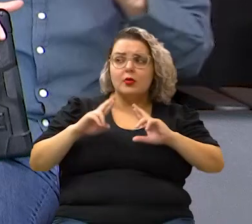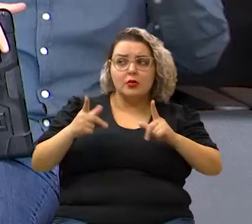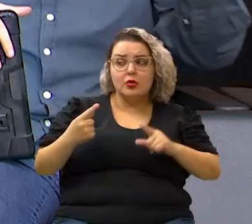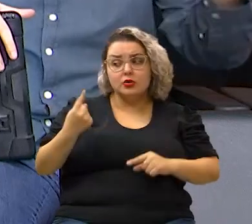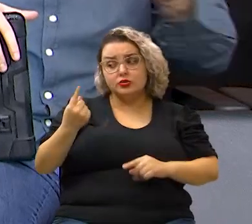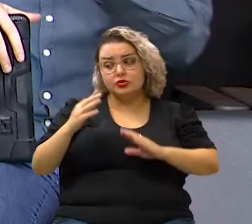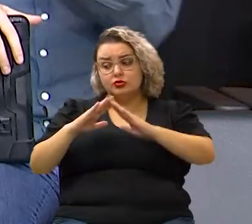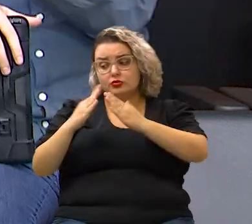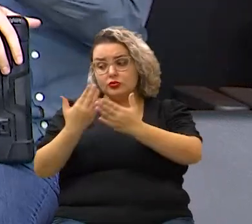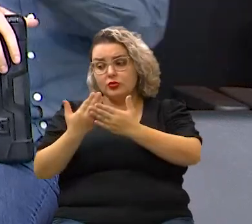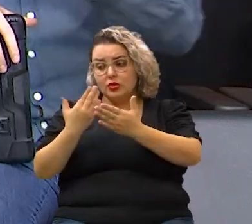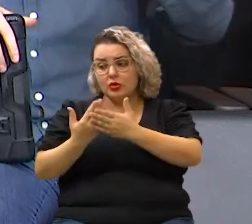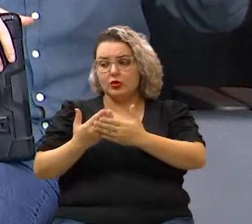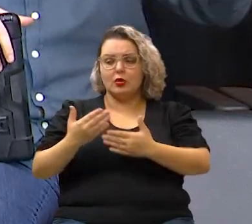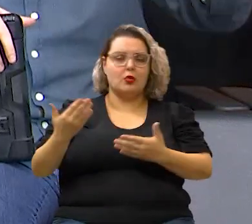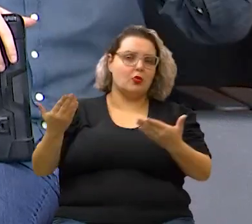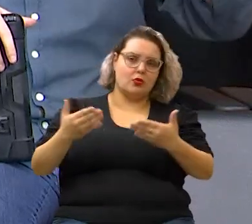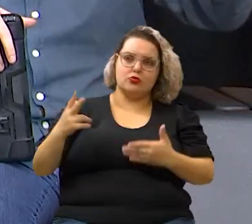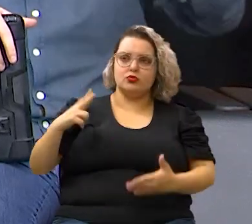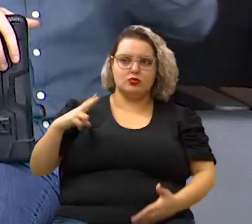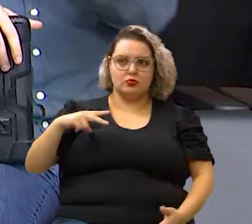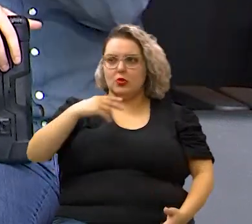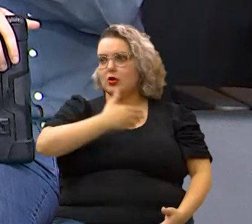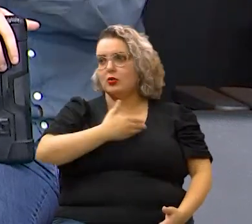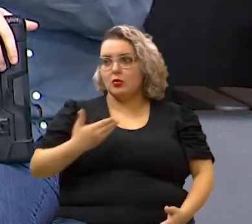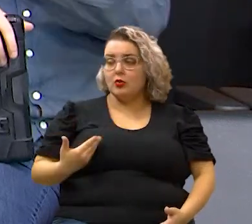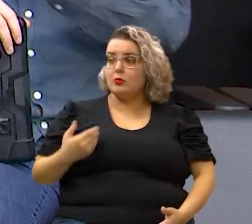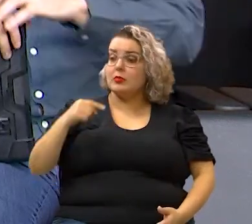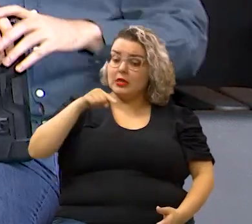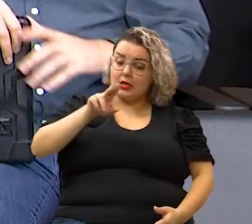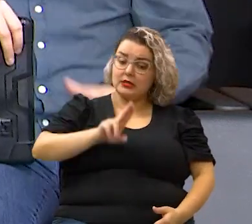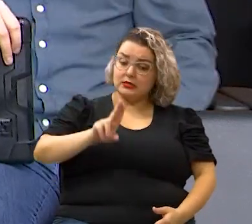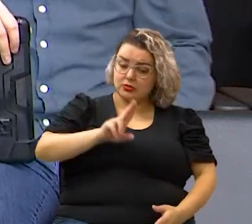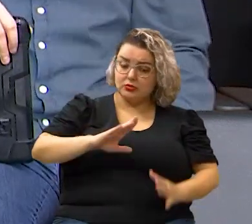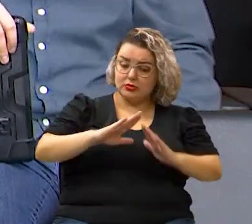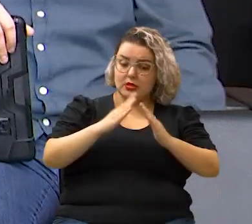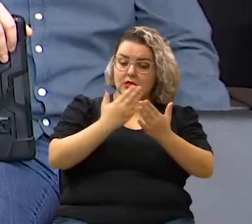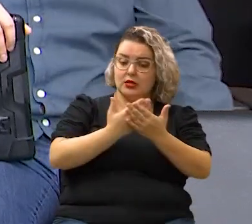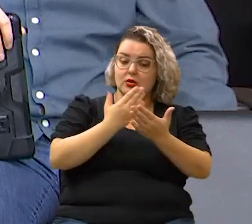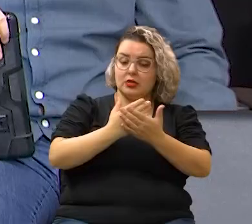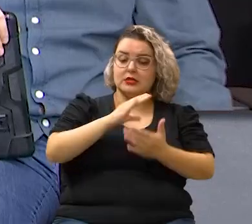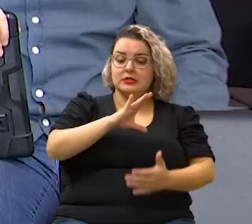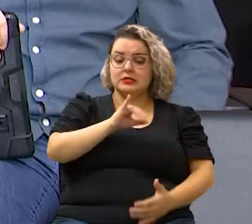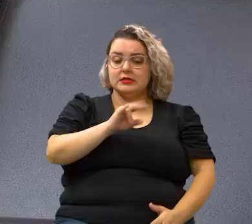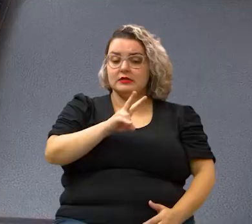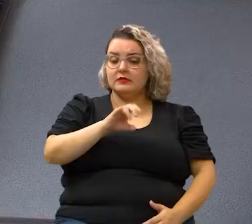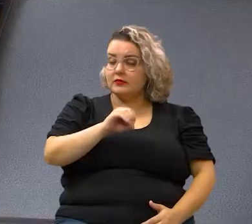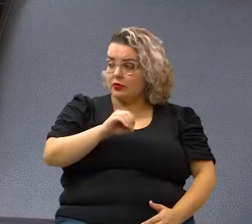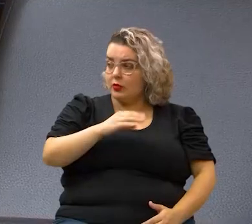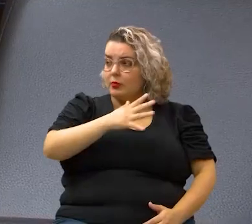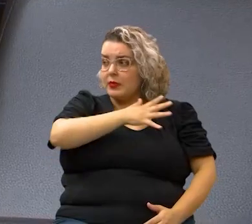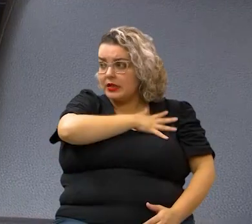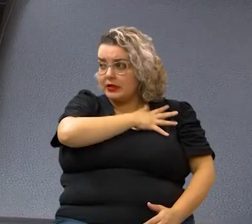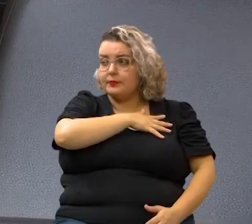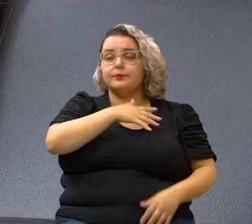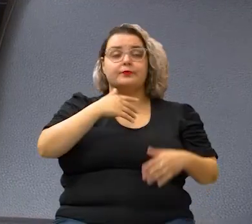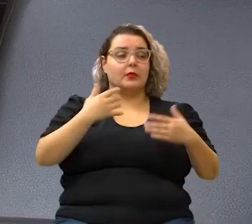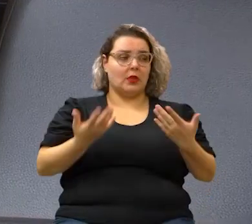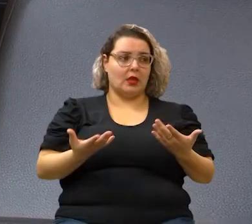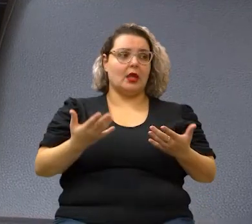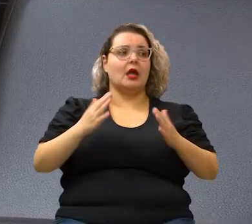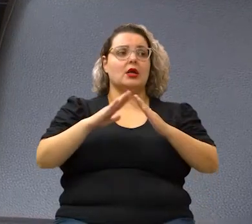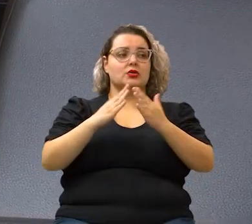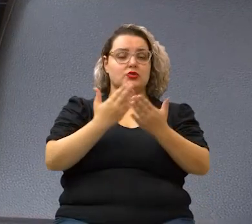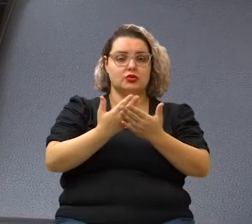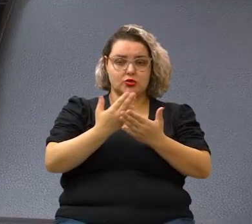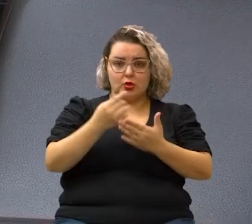a diferença de uma escola, hoje particular, pública, para essa implementação da cívico-militar? A escola